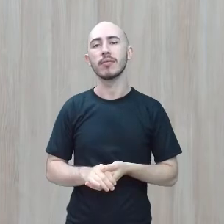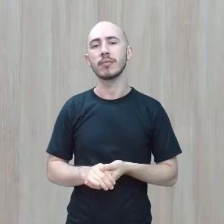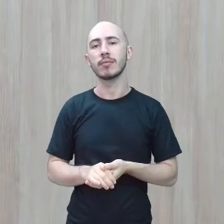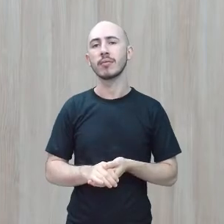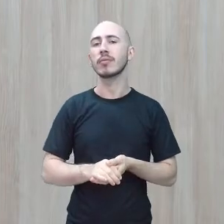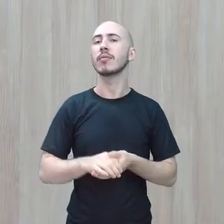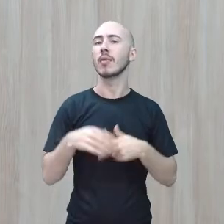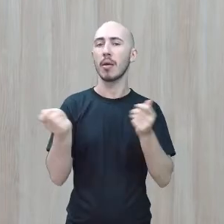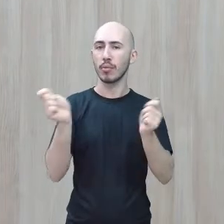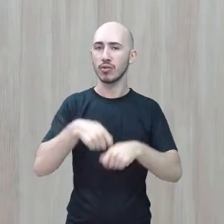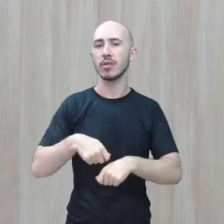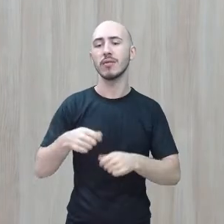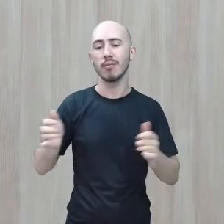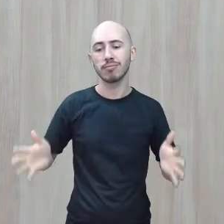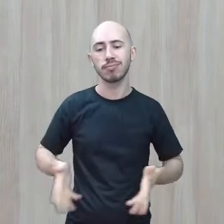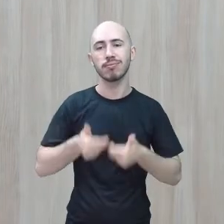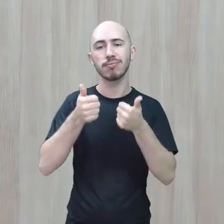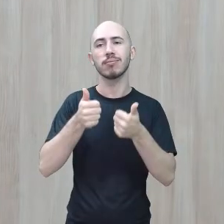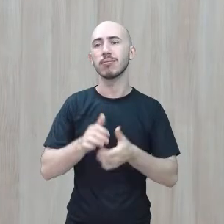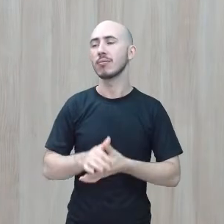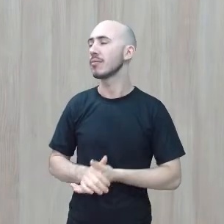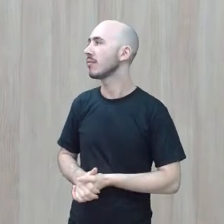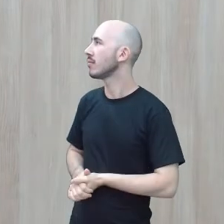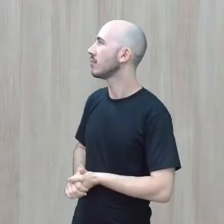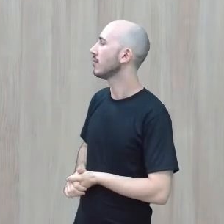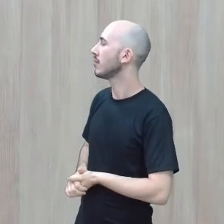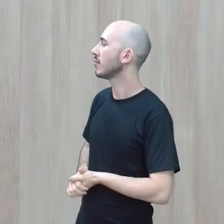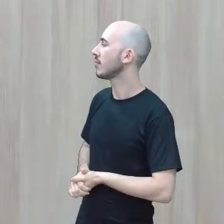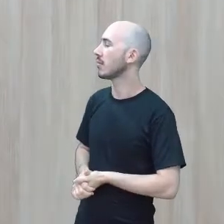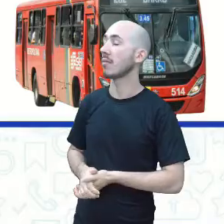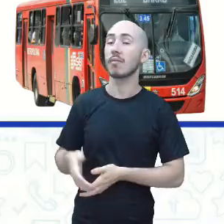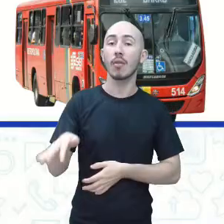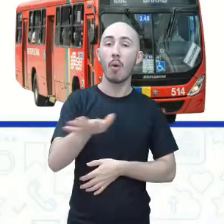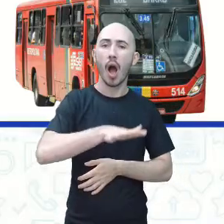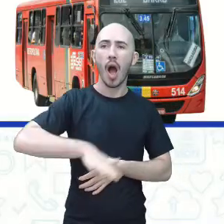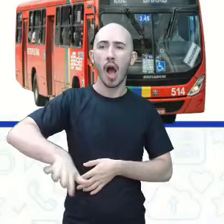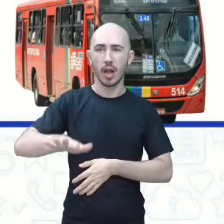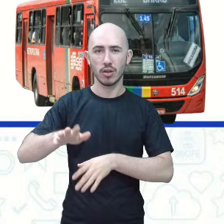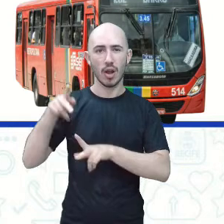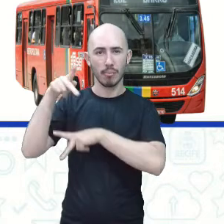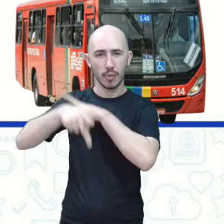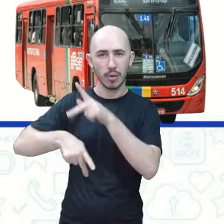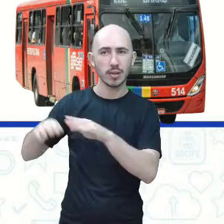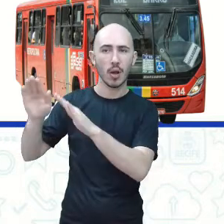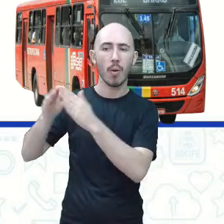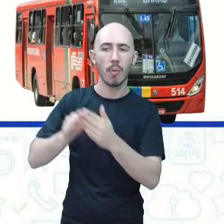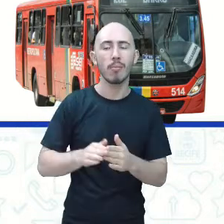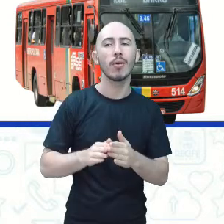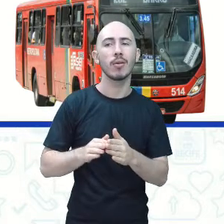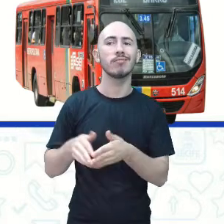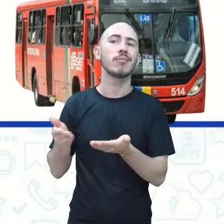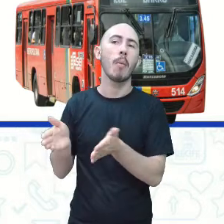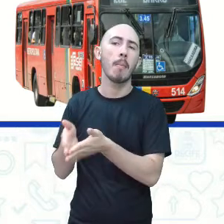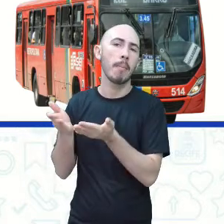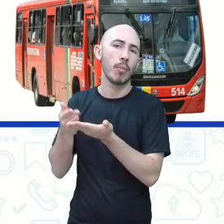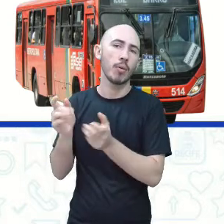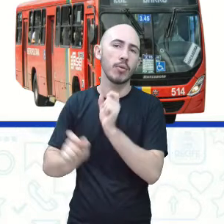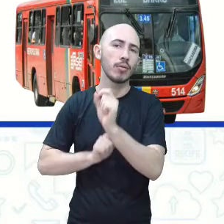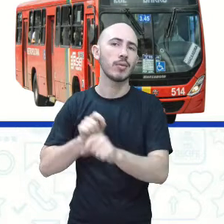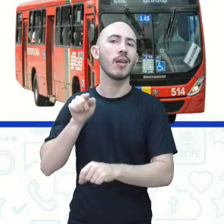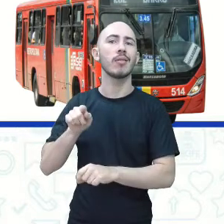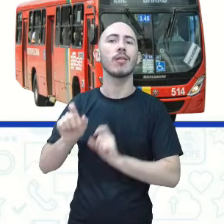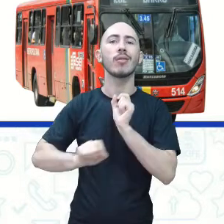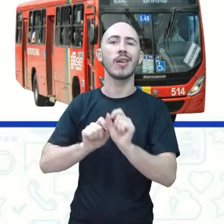vai trazer benefício. Nas áreas habitadas pela população de renda mais baixa, né, geralmente apresentam